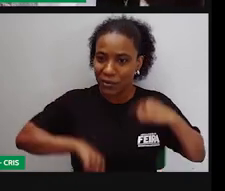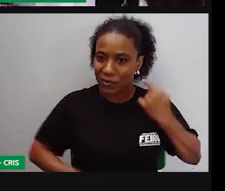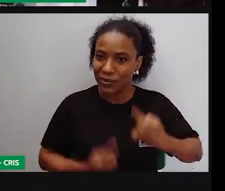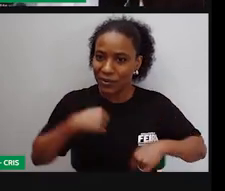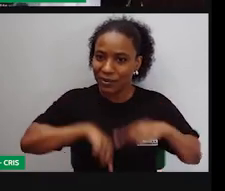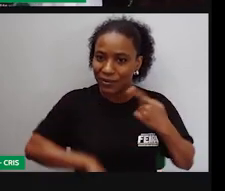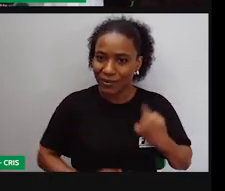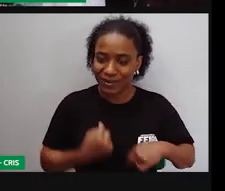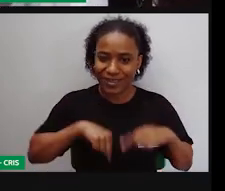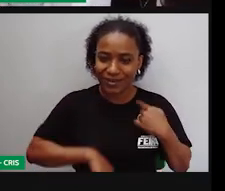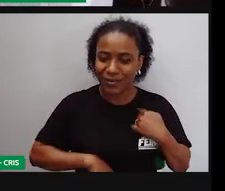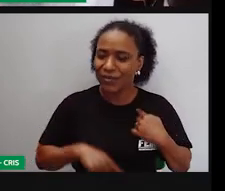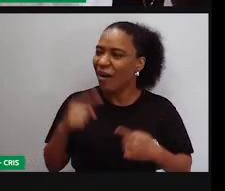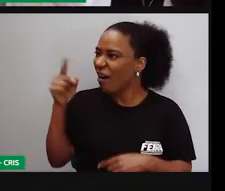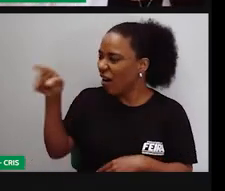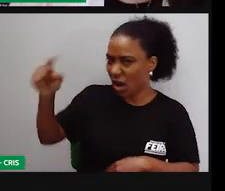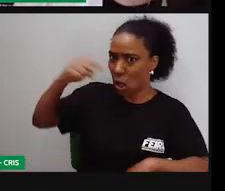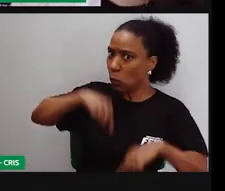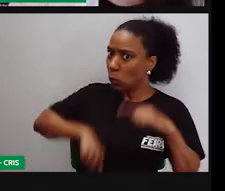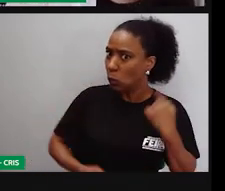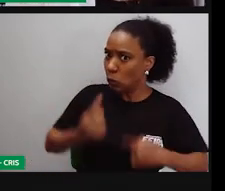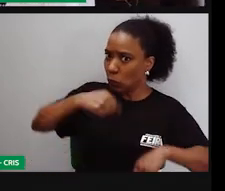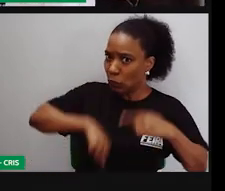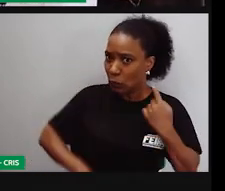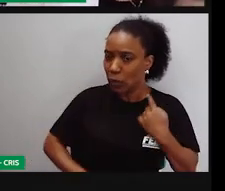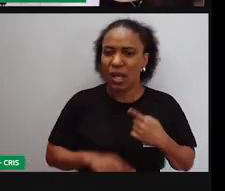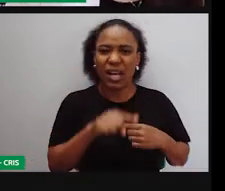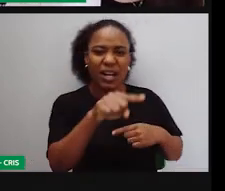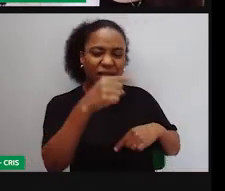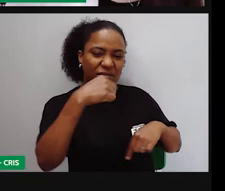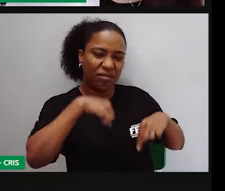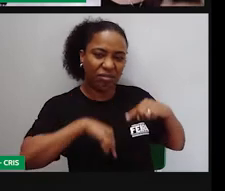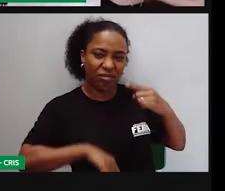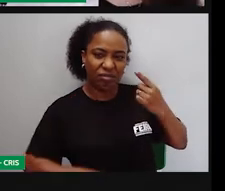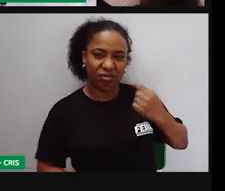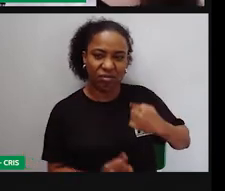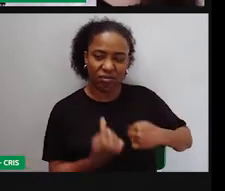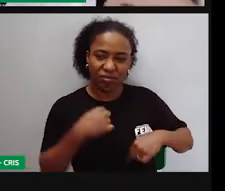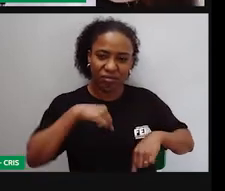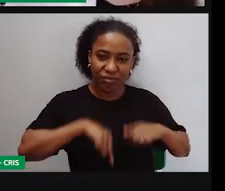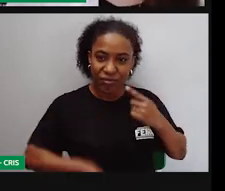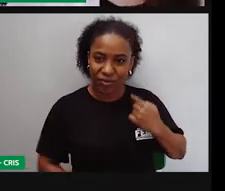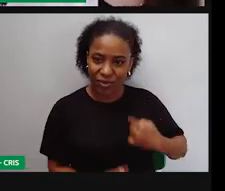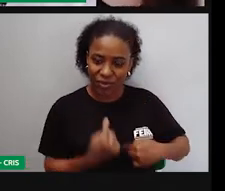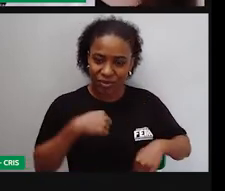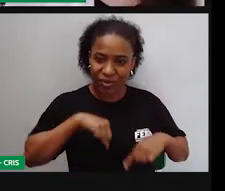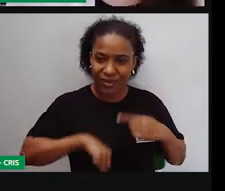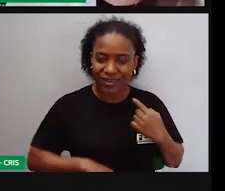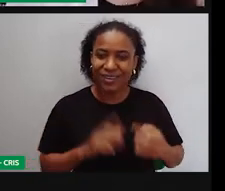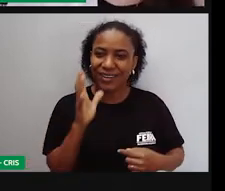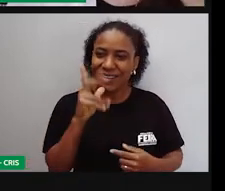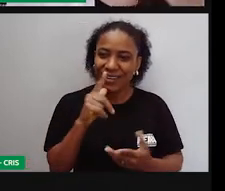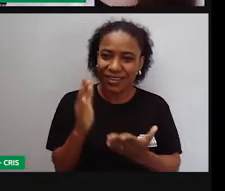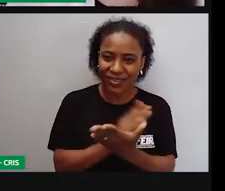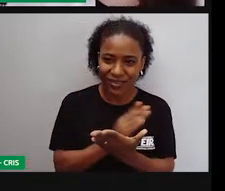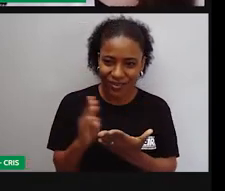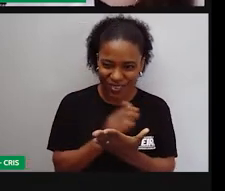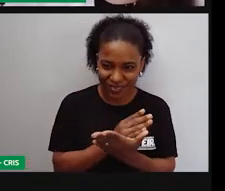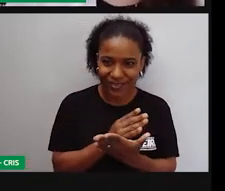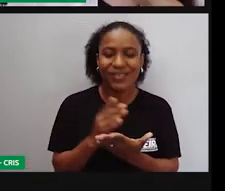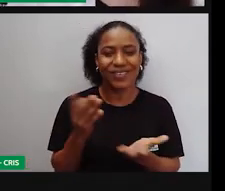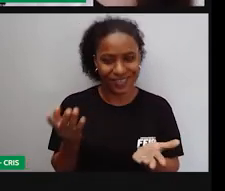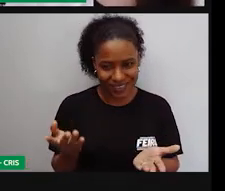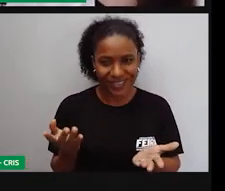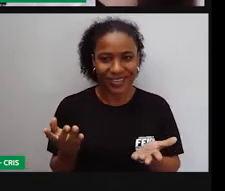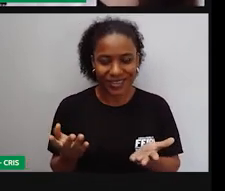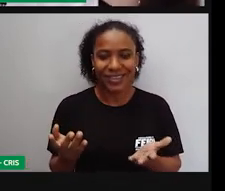acelerado. Ah, tal pessoa tem um metabolismo muito acelerado ou pouco acelerado. Então, é um vocabulário comum, né,